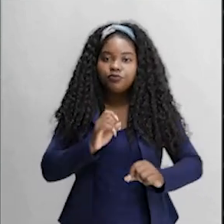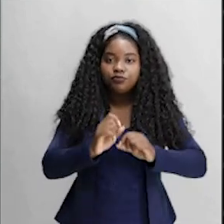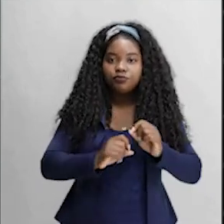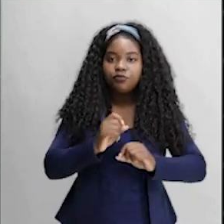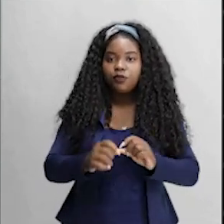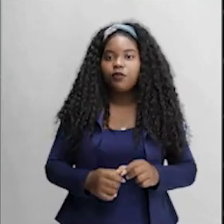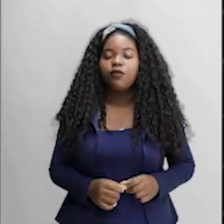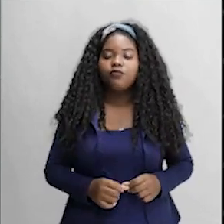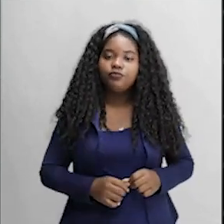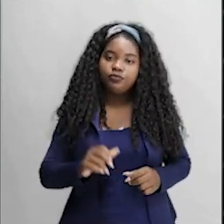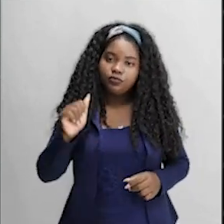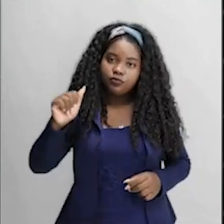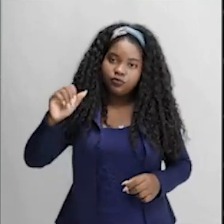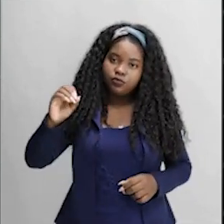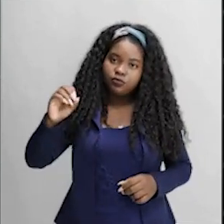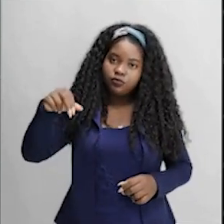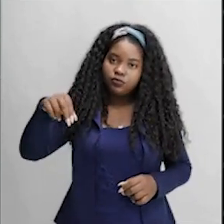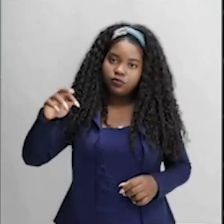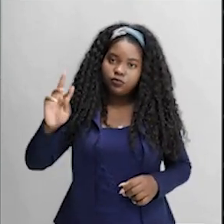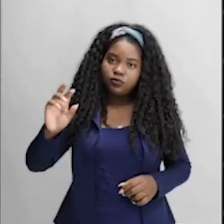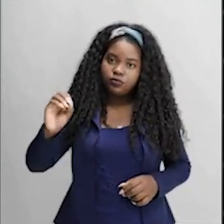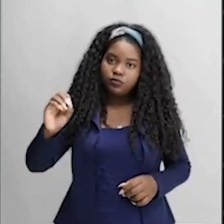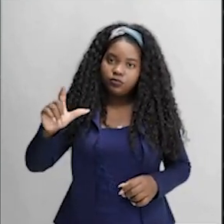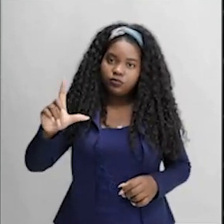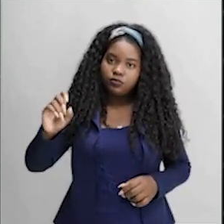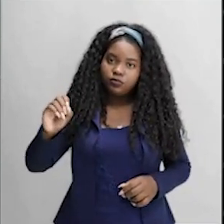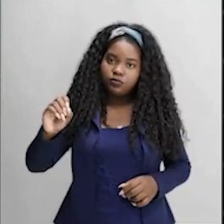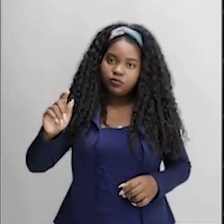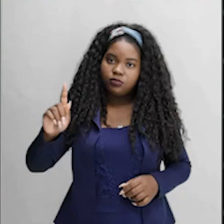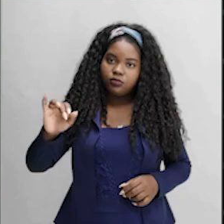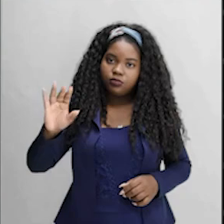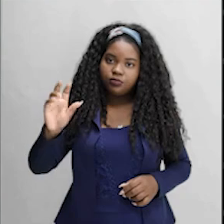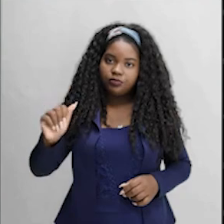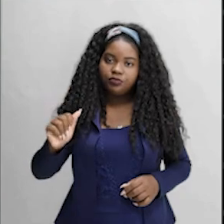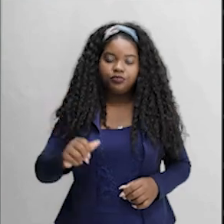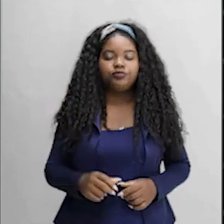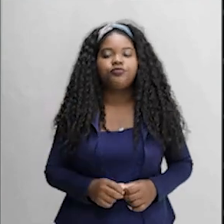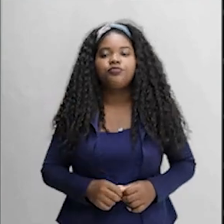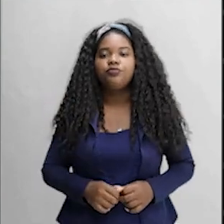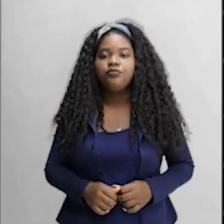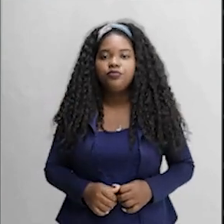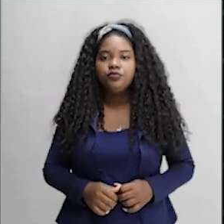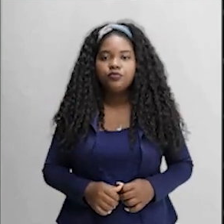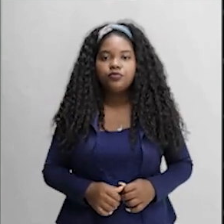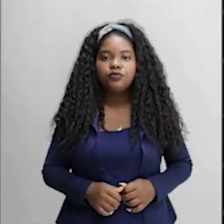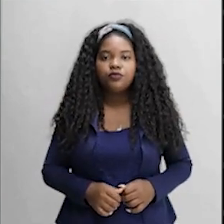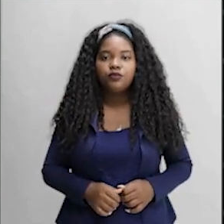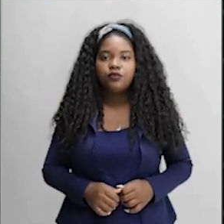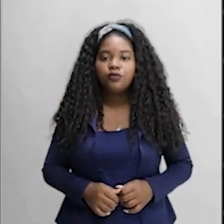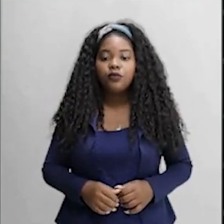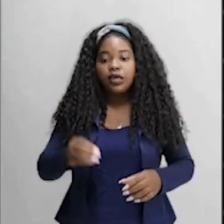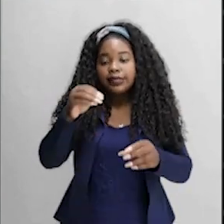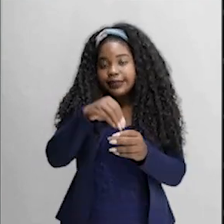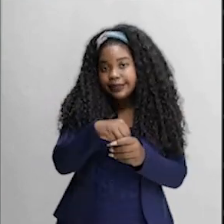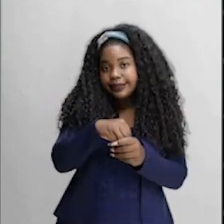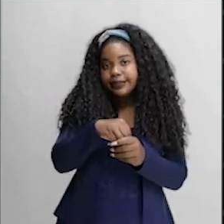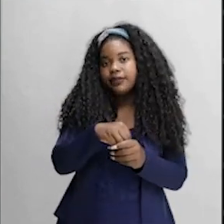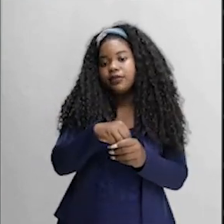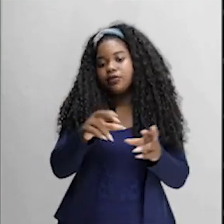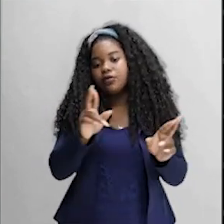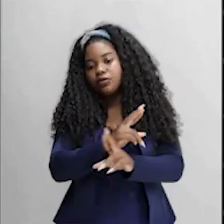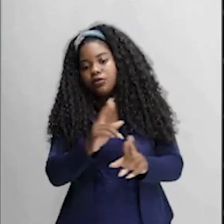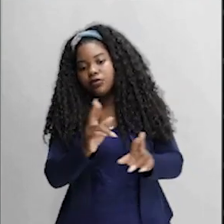ontológica, certo? Ó, existe aqui uma ontologia dentro